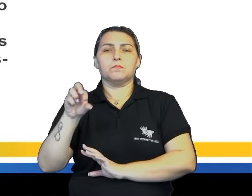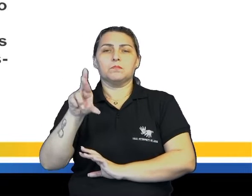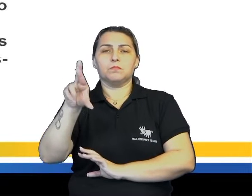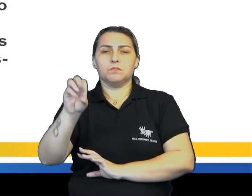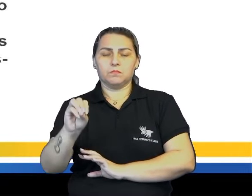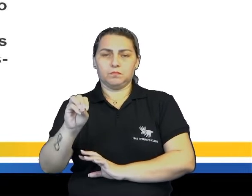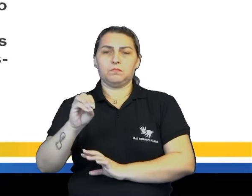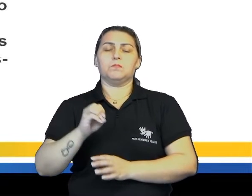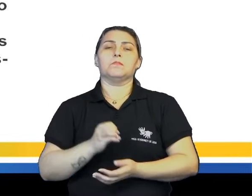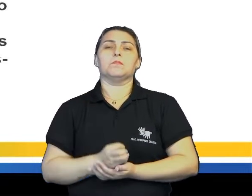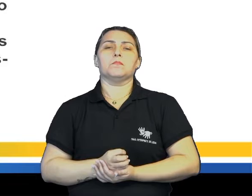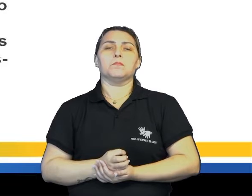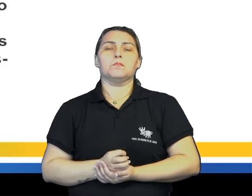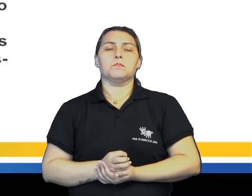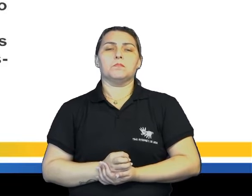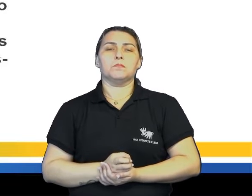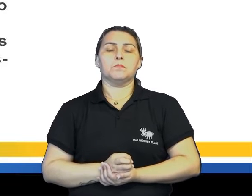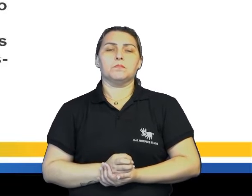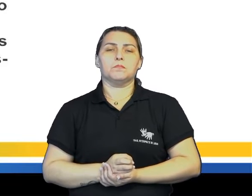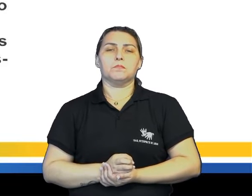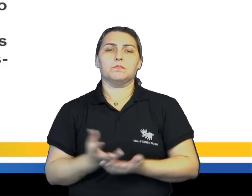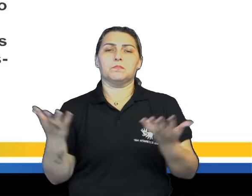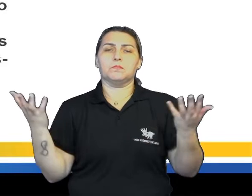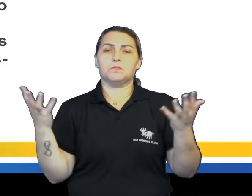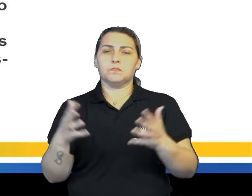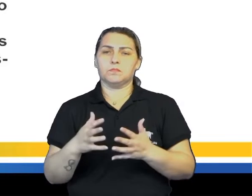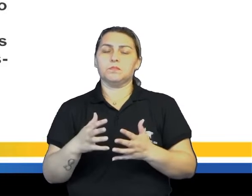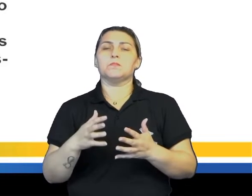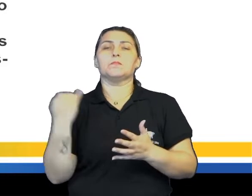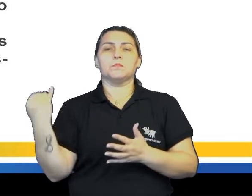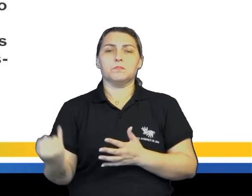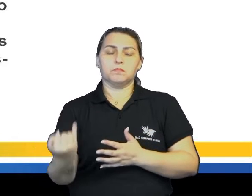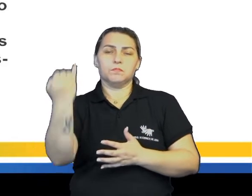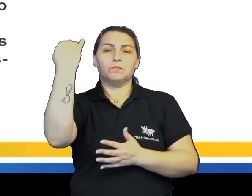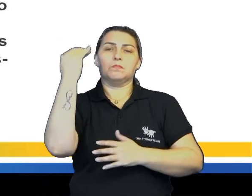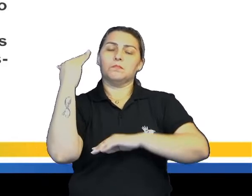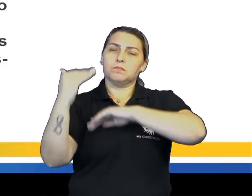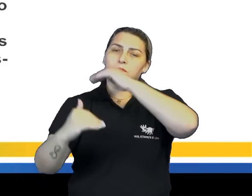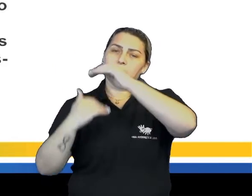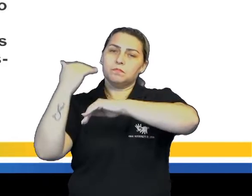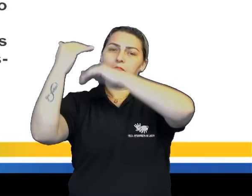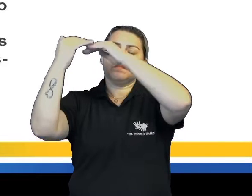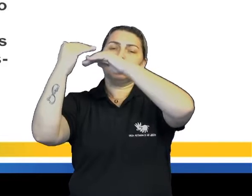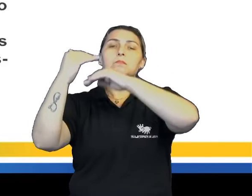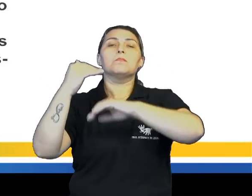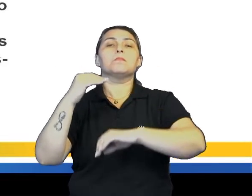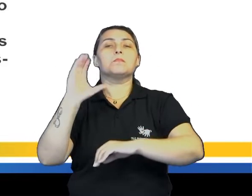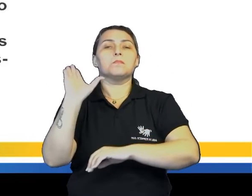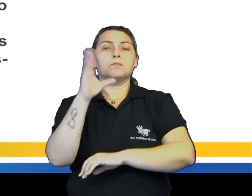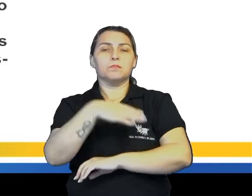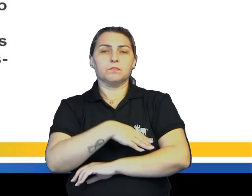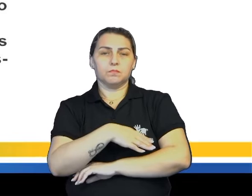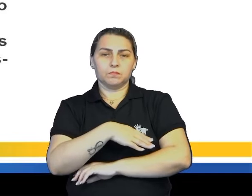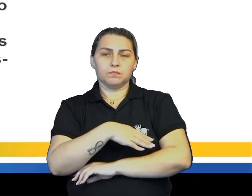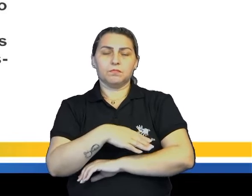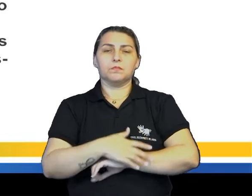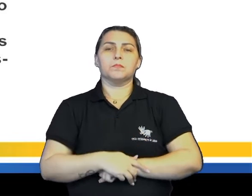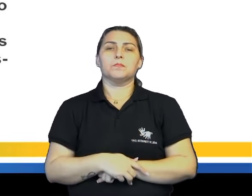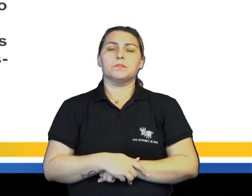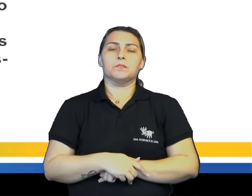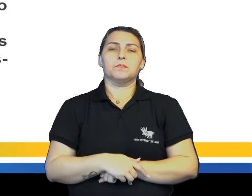né? Então, a sua implementação foi essencial no desenvolvimento das polis gregas, a qual